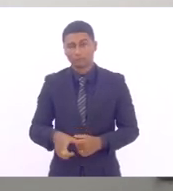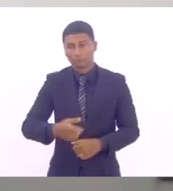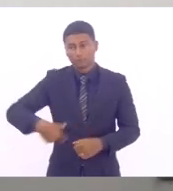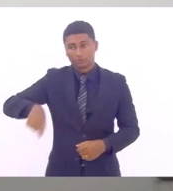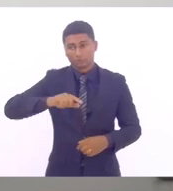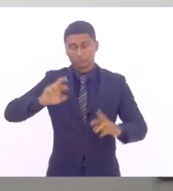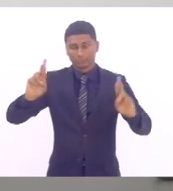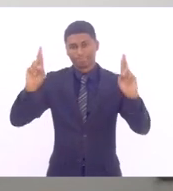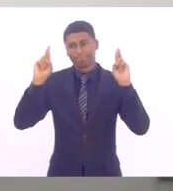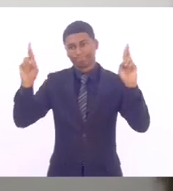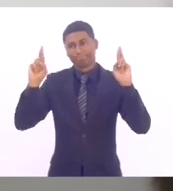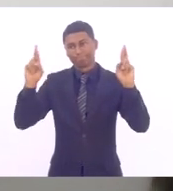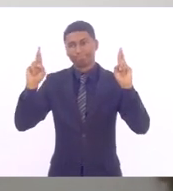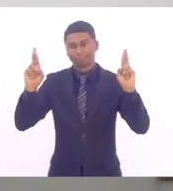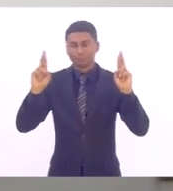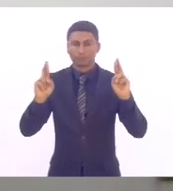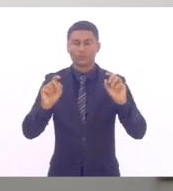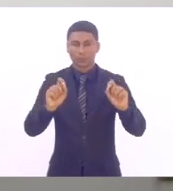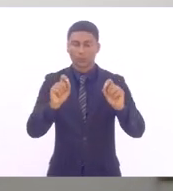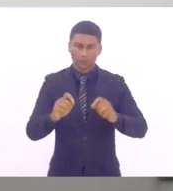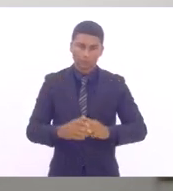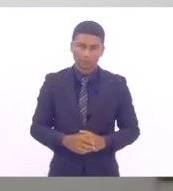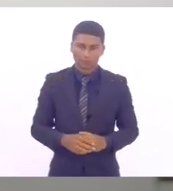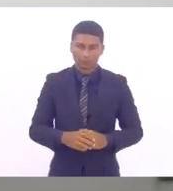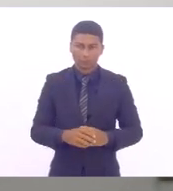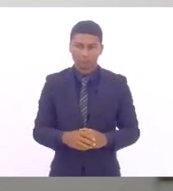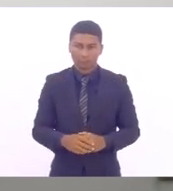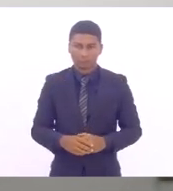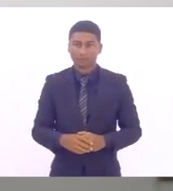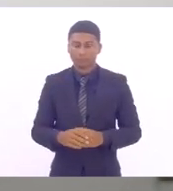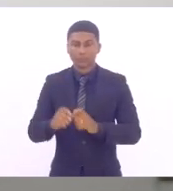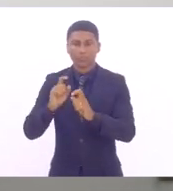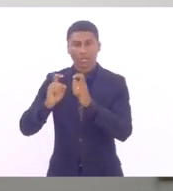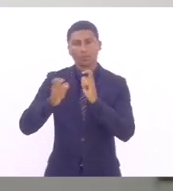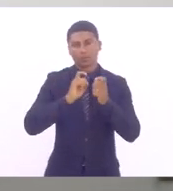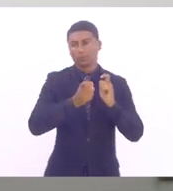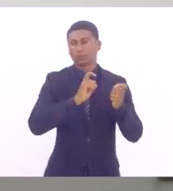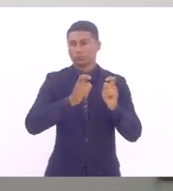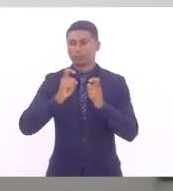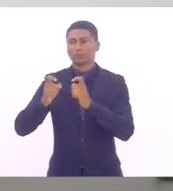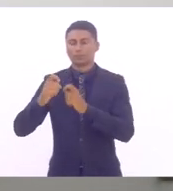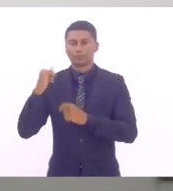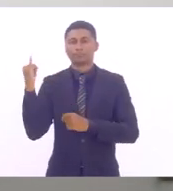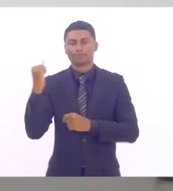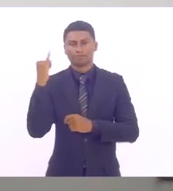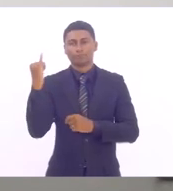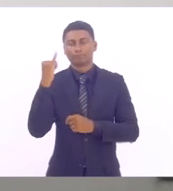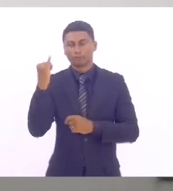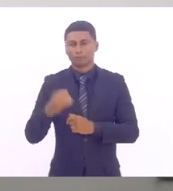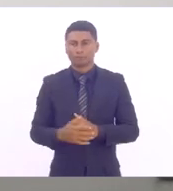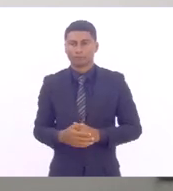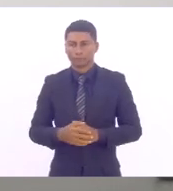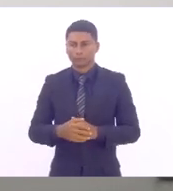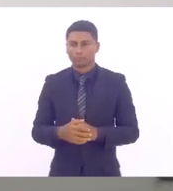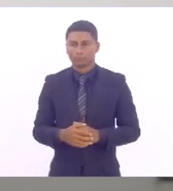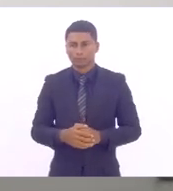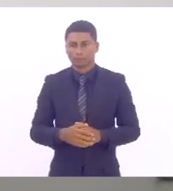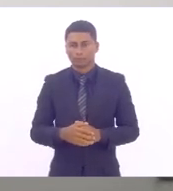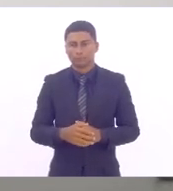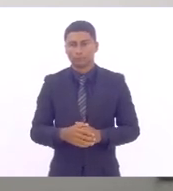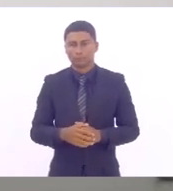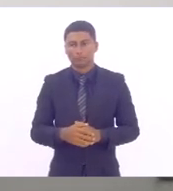expectativa, para que haja espaço para um diálogo, né, dentro, no âmbito